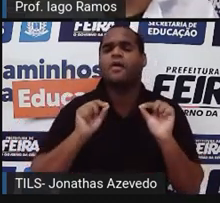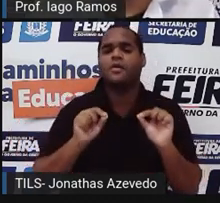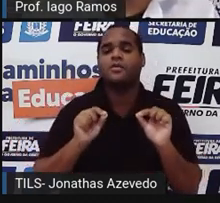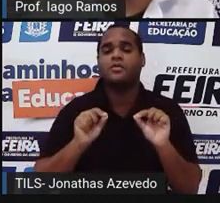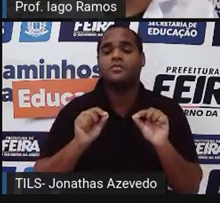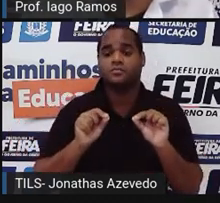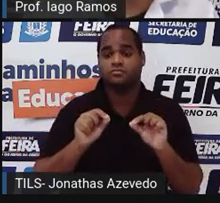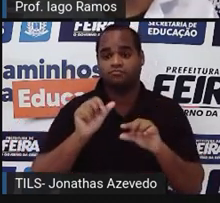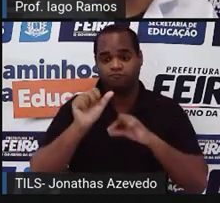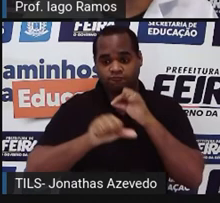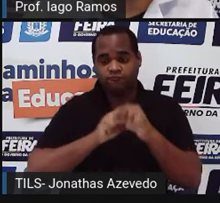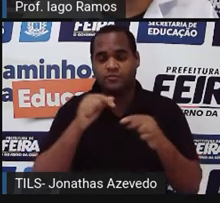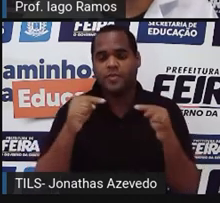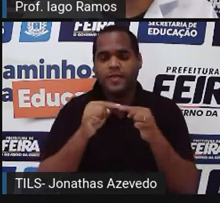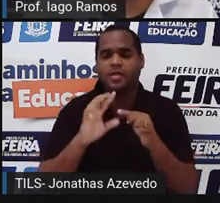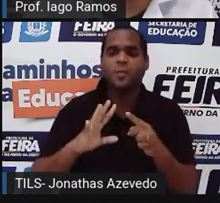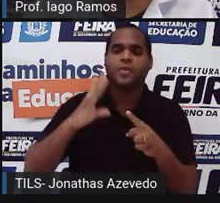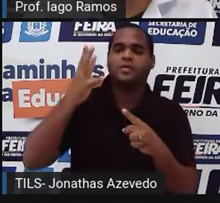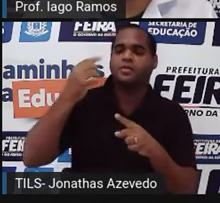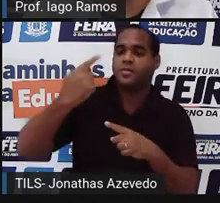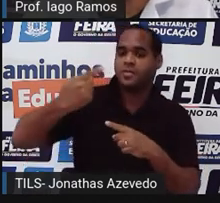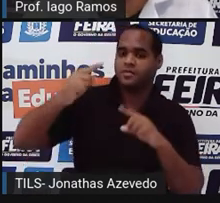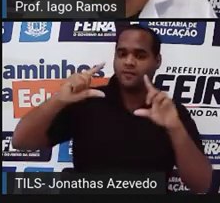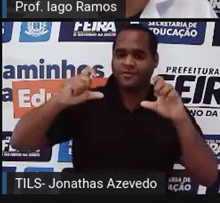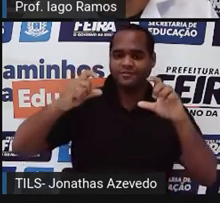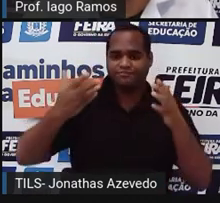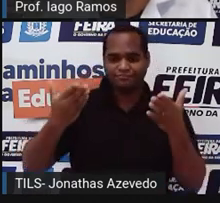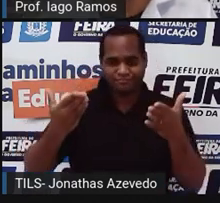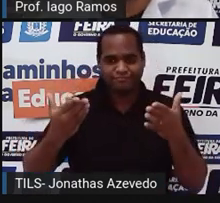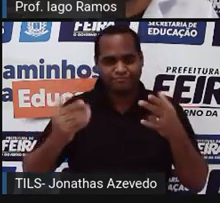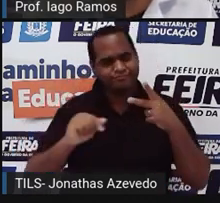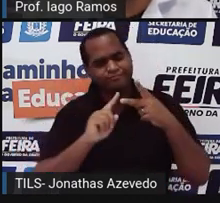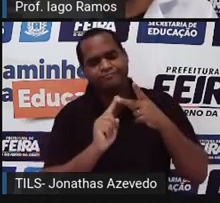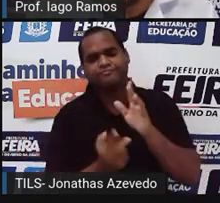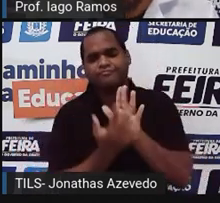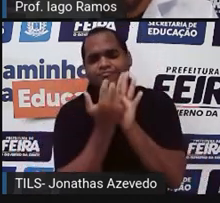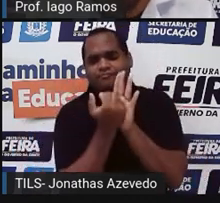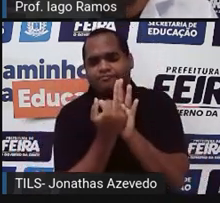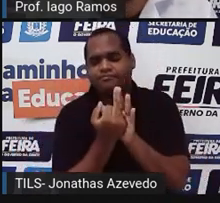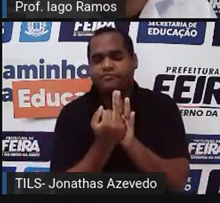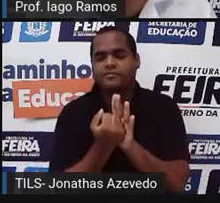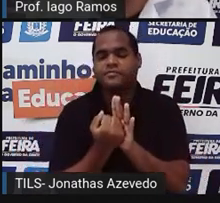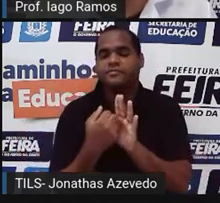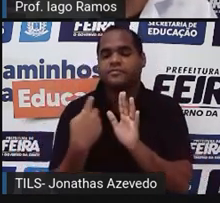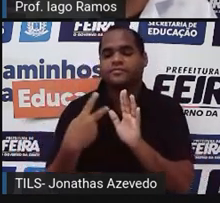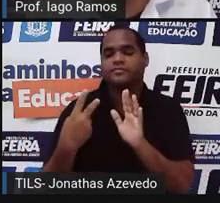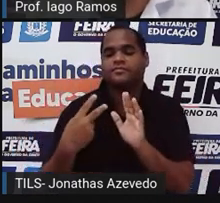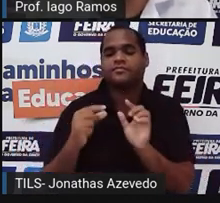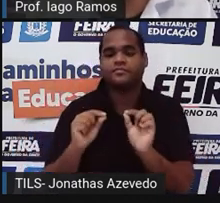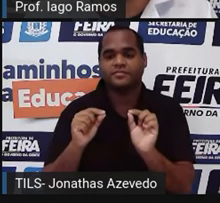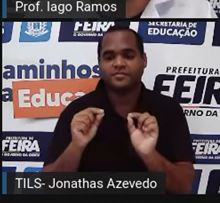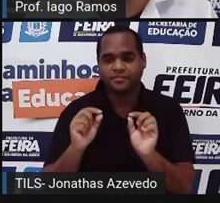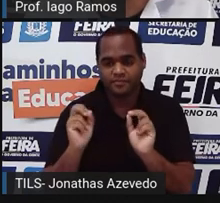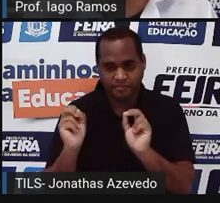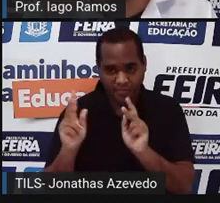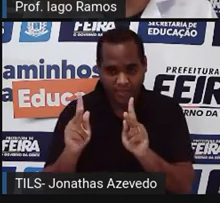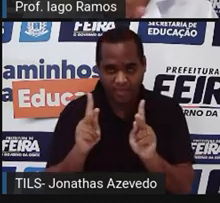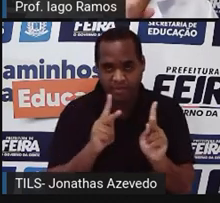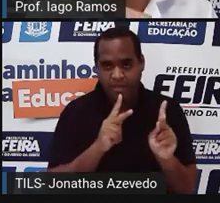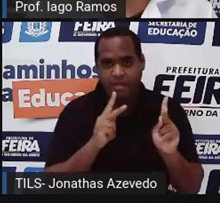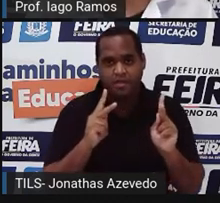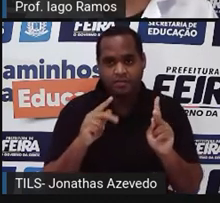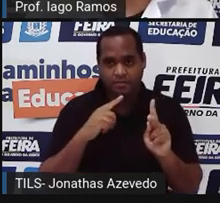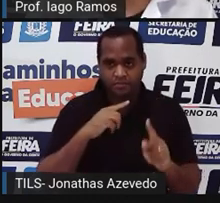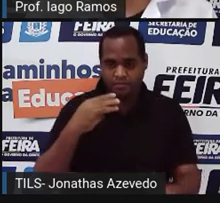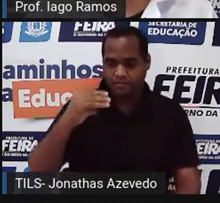é a transformação que está acontecendo ali na primeira figura? E qual é a transformação que está acontecendo na segunda, tá bom? Só